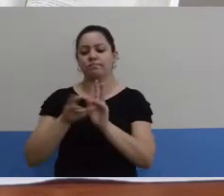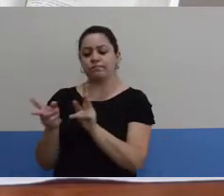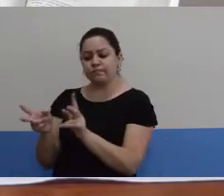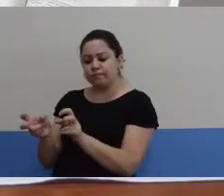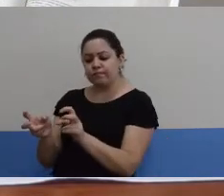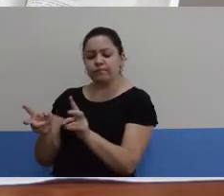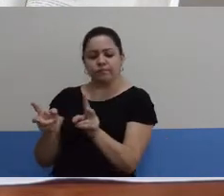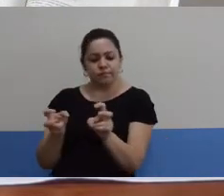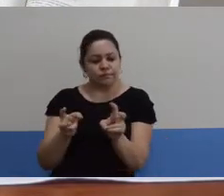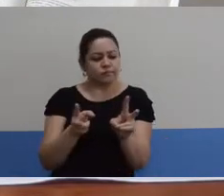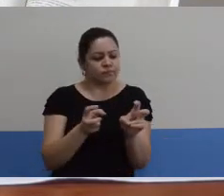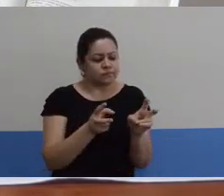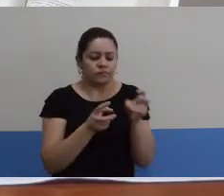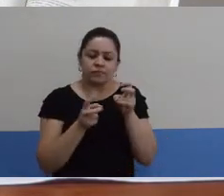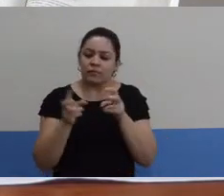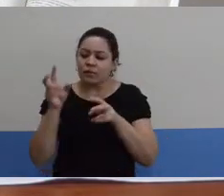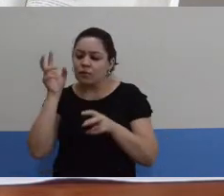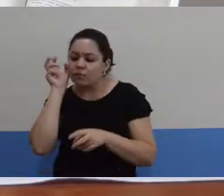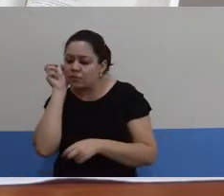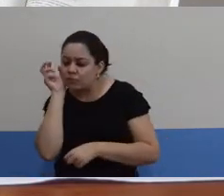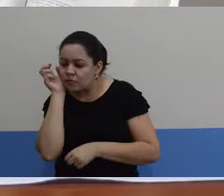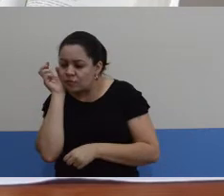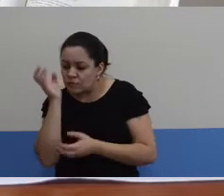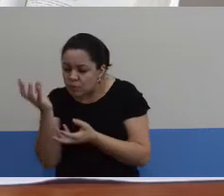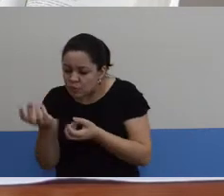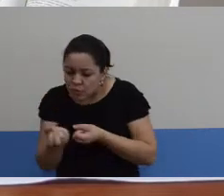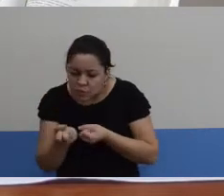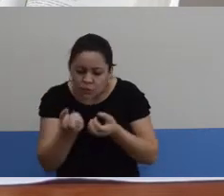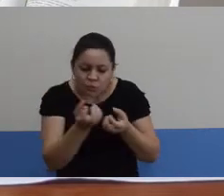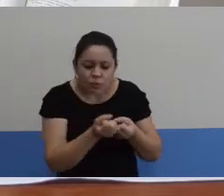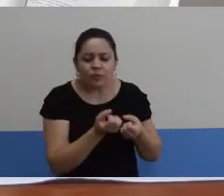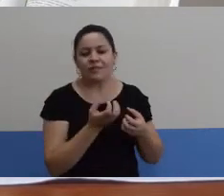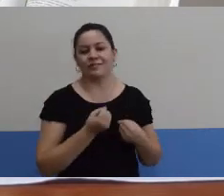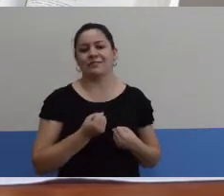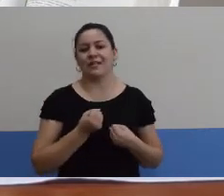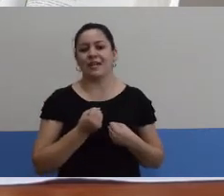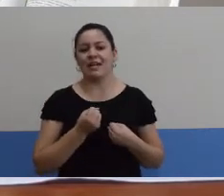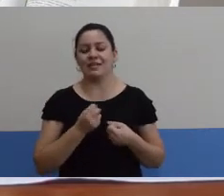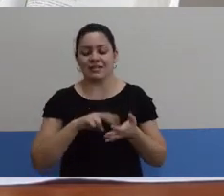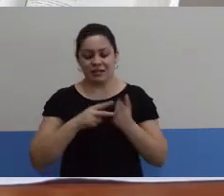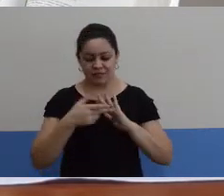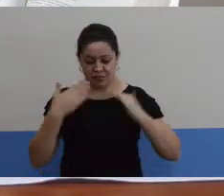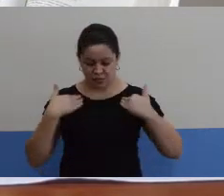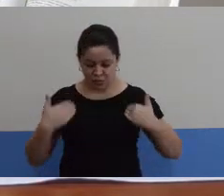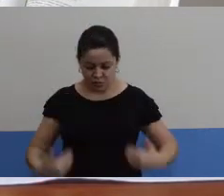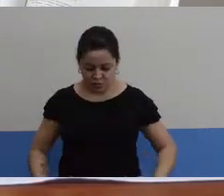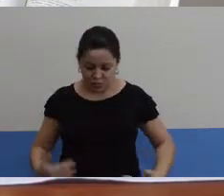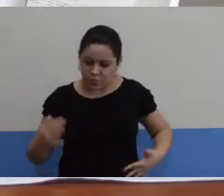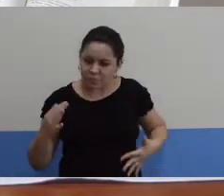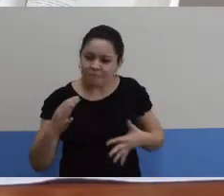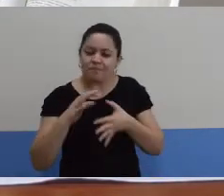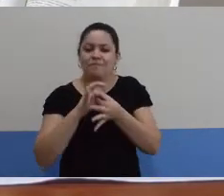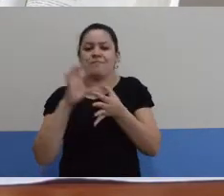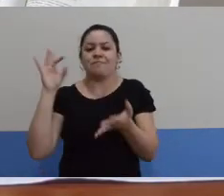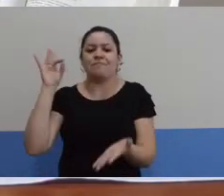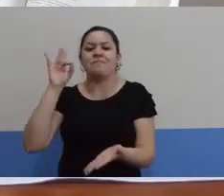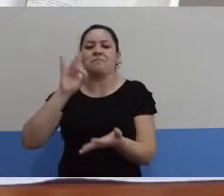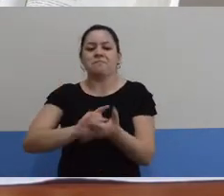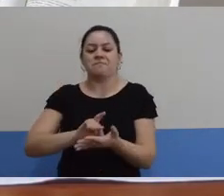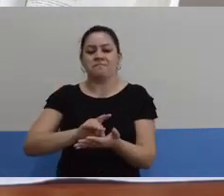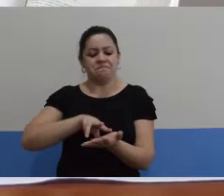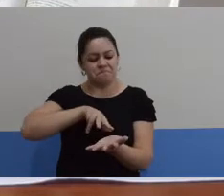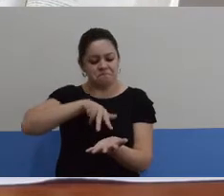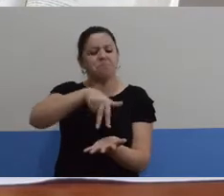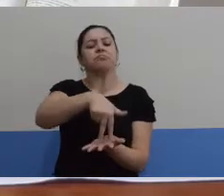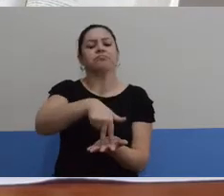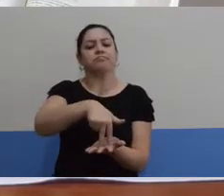membro ativo dentro deste corpo. Aí nós desembocamos no terceiro item, que é a missão.